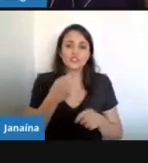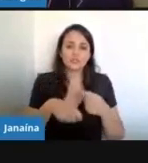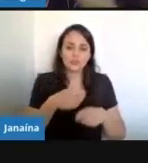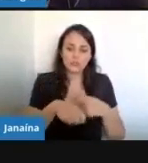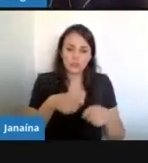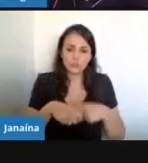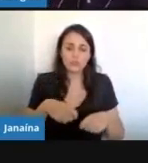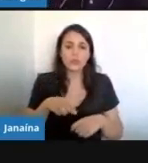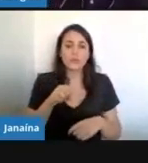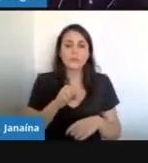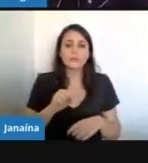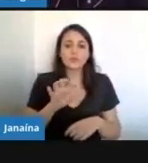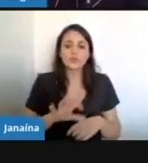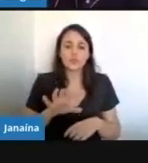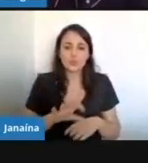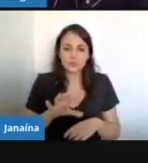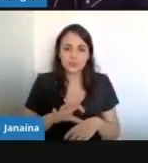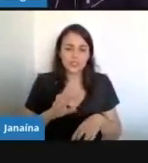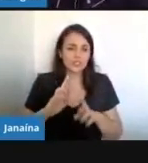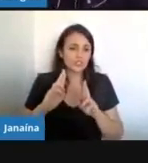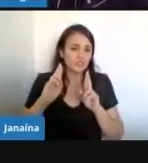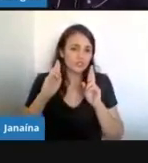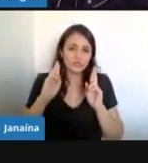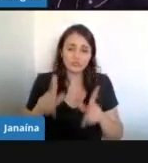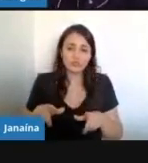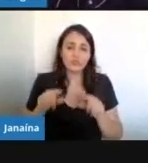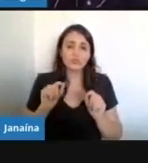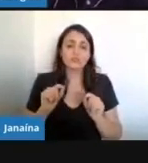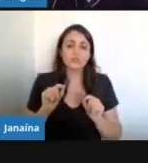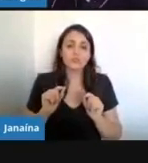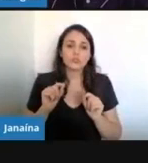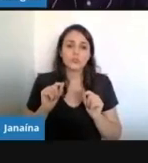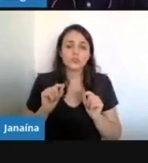socioeconômicas que ocorrem no Sudeste são completamente diferentes das